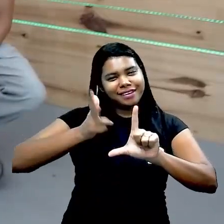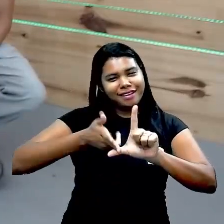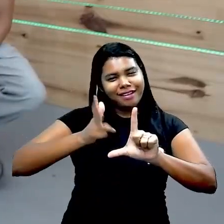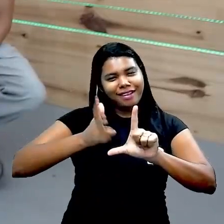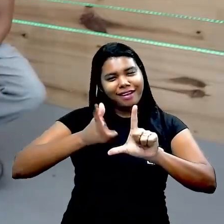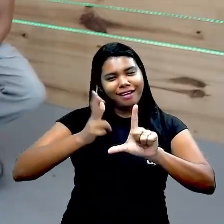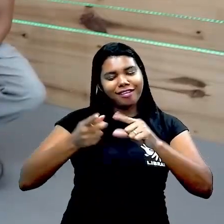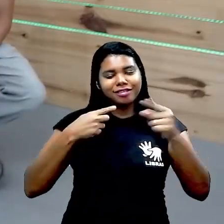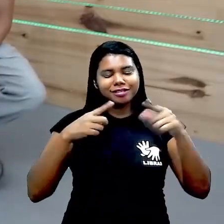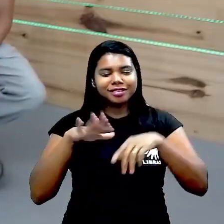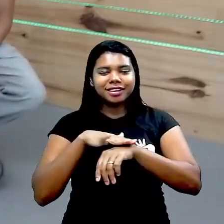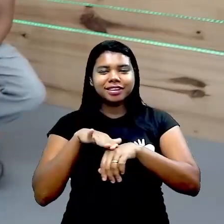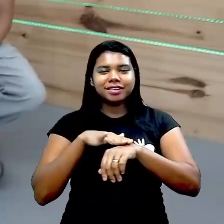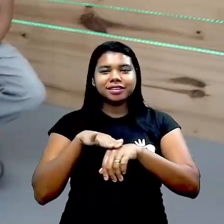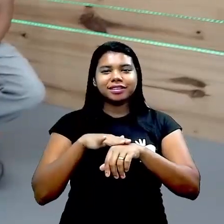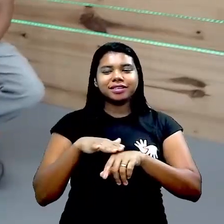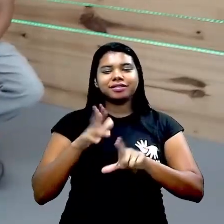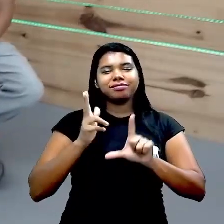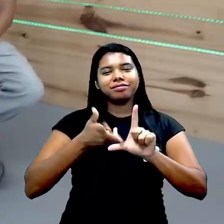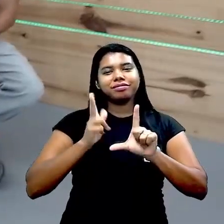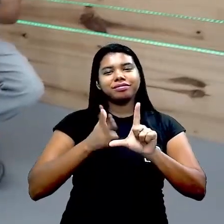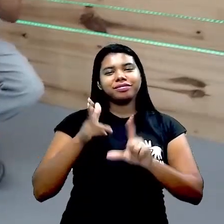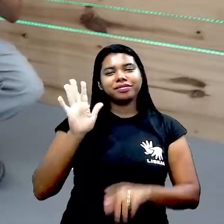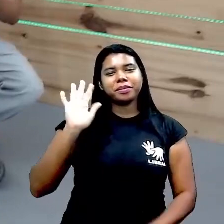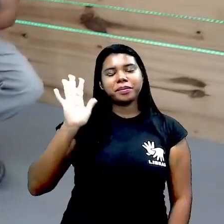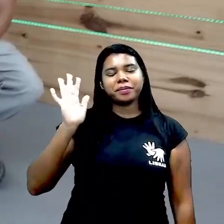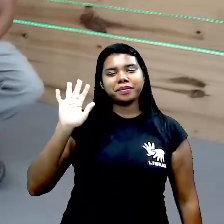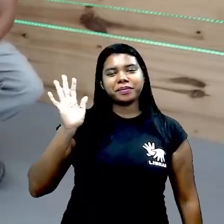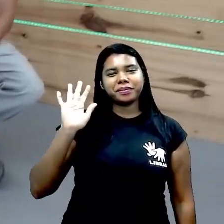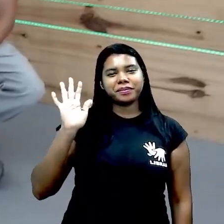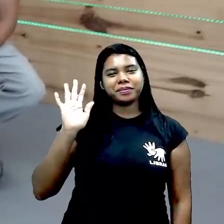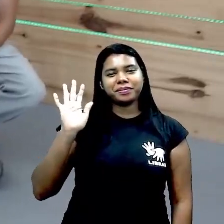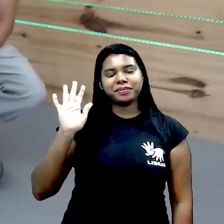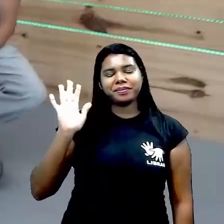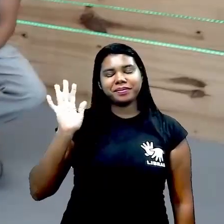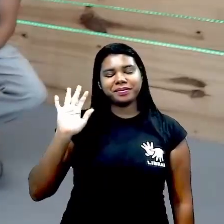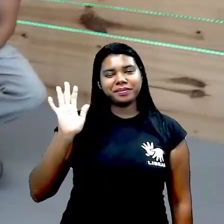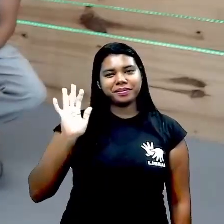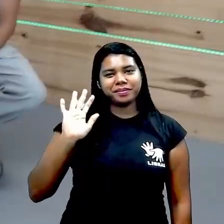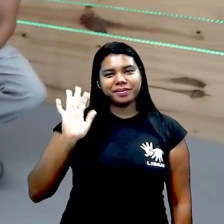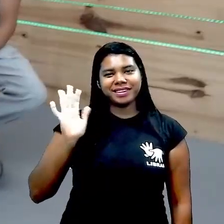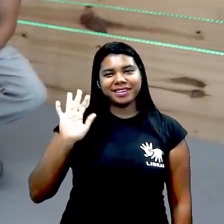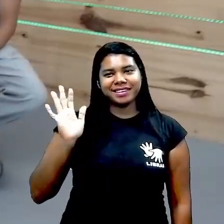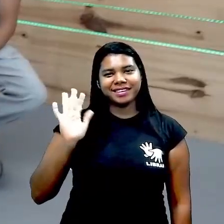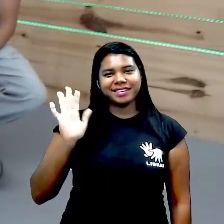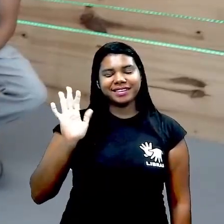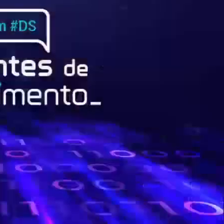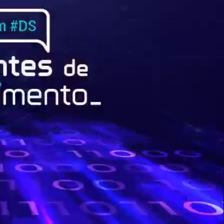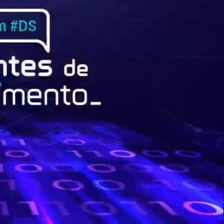próximo bate-papo. É isso aí, valeu. Valeu, pessoal. Até a próxima. Até a próxima.